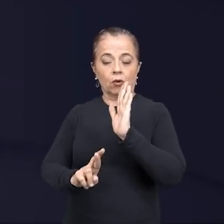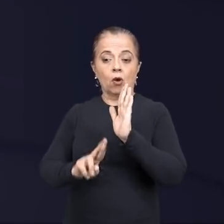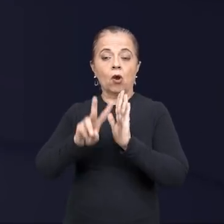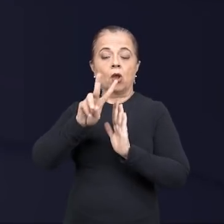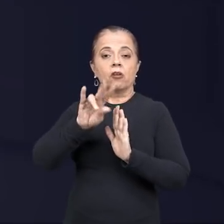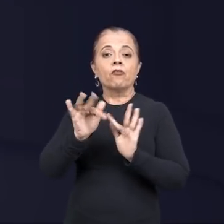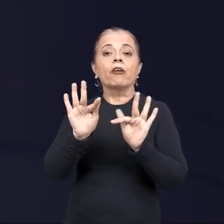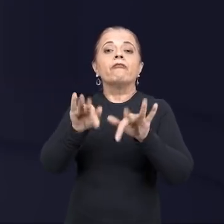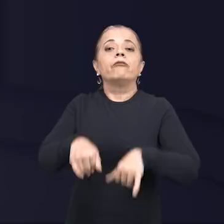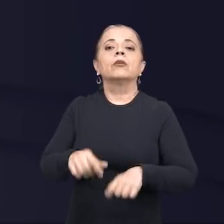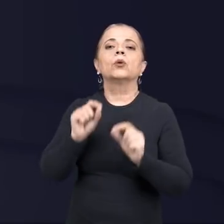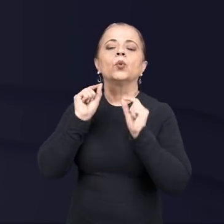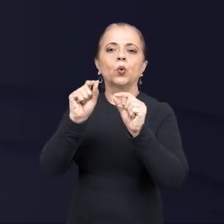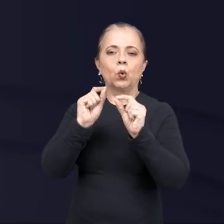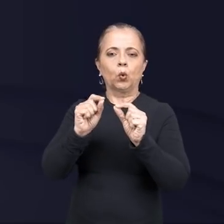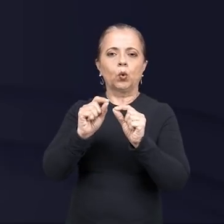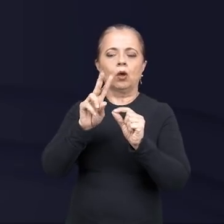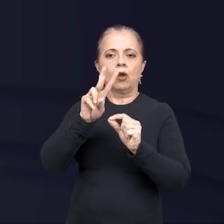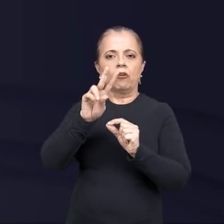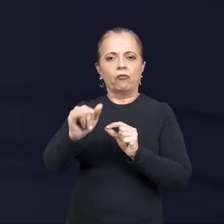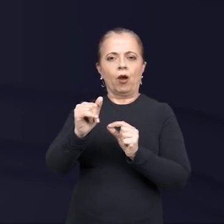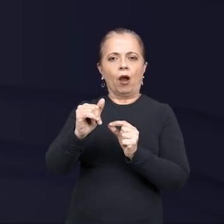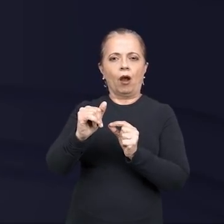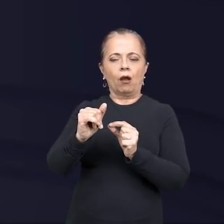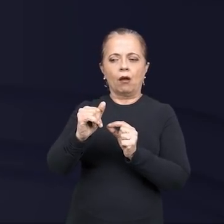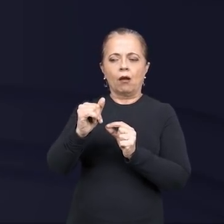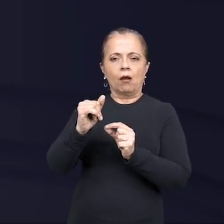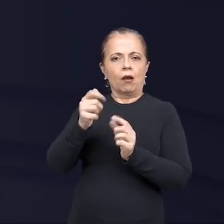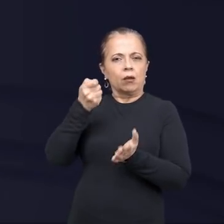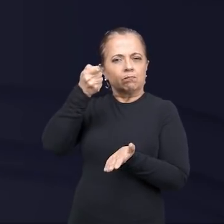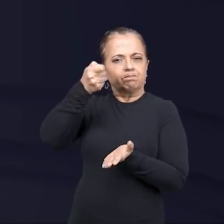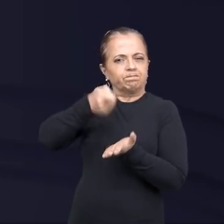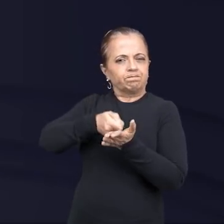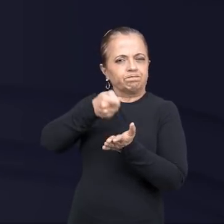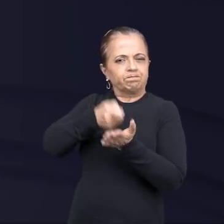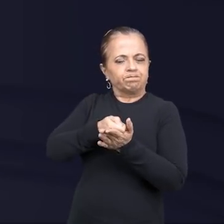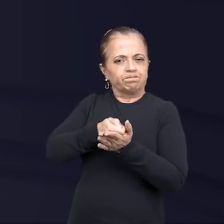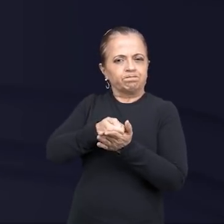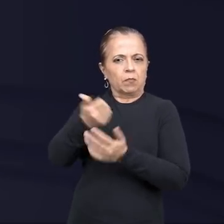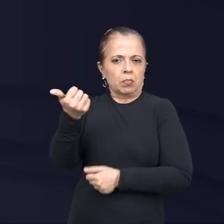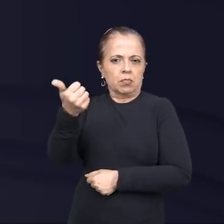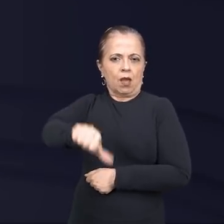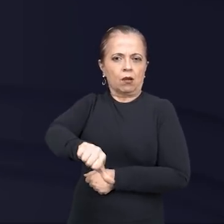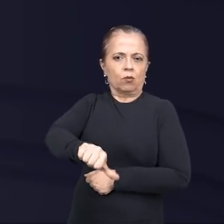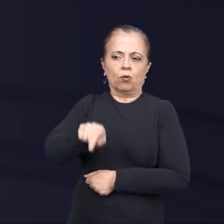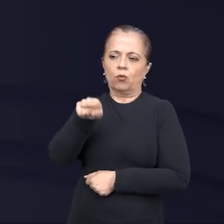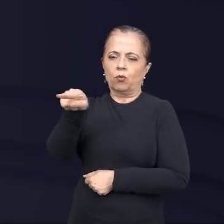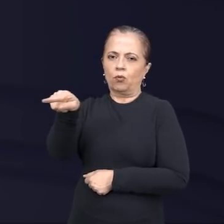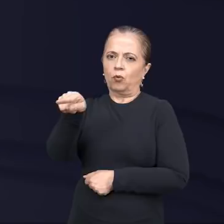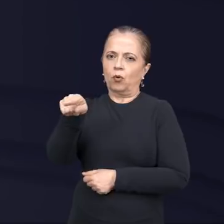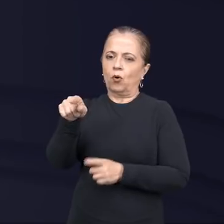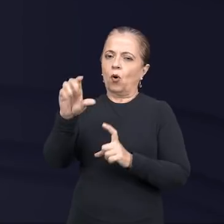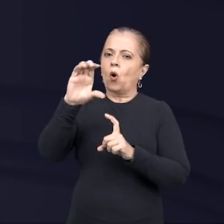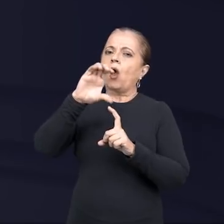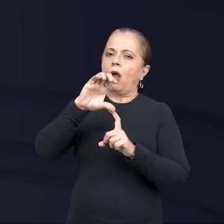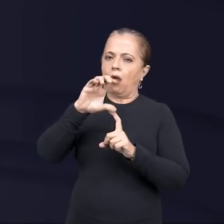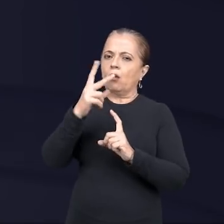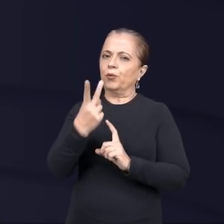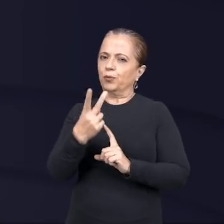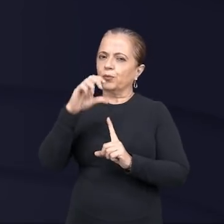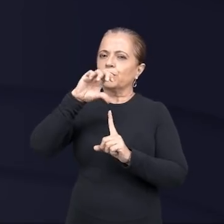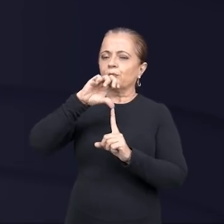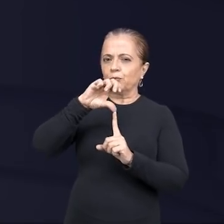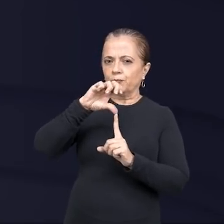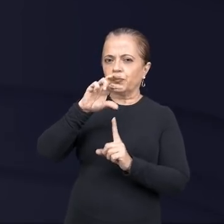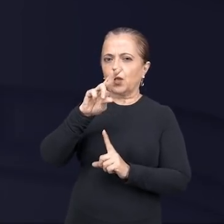ato de indiciamento. E aí as figuras de mero investigados, eles deixam de ter essa